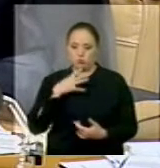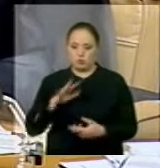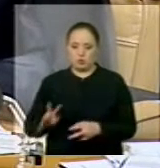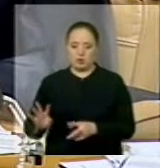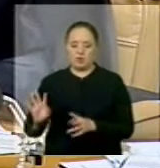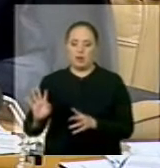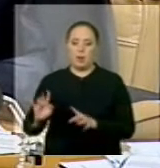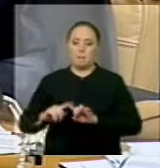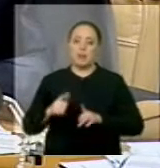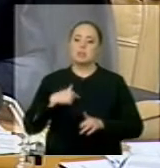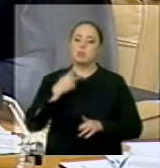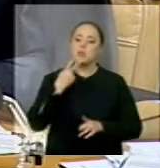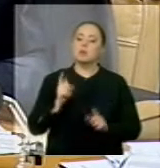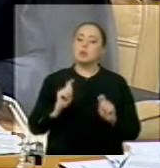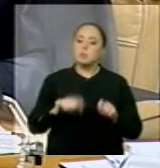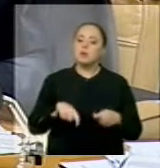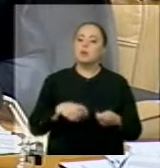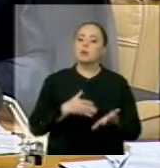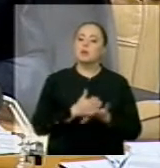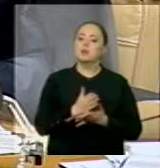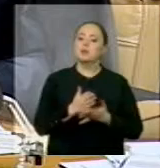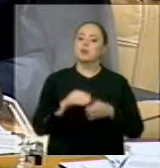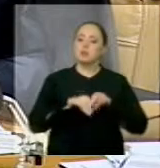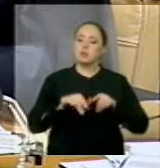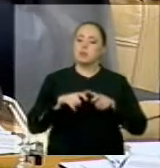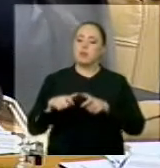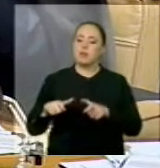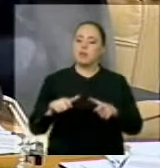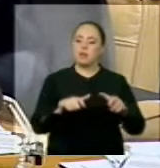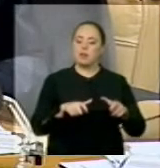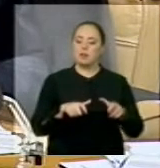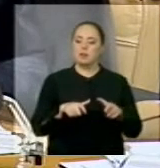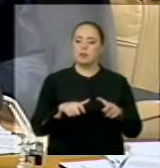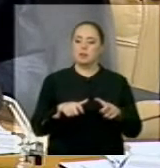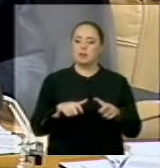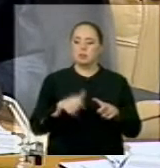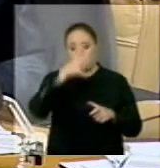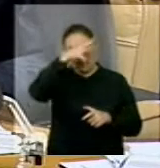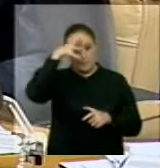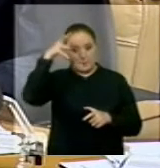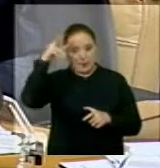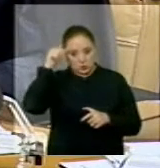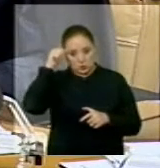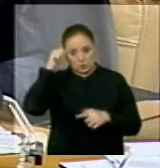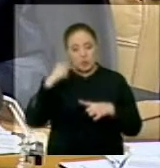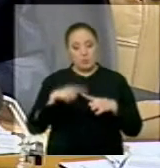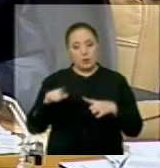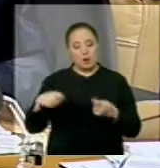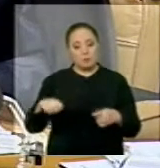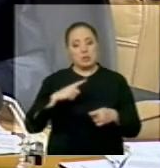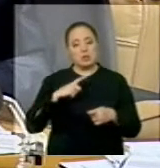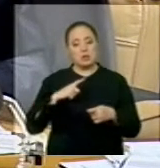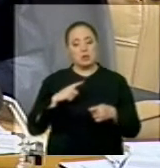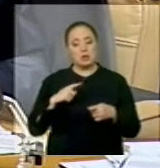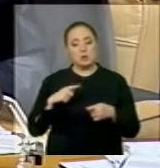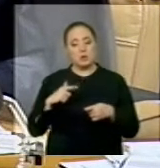Trato da possibilidade de regularização das terras na Amazônia, que chamo a atenção pela necessidade de promover